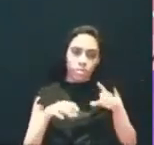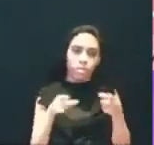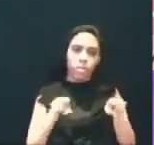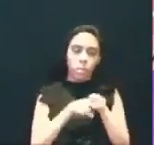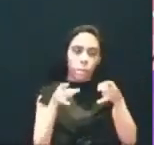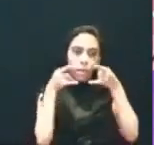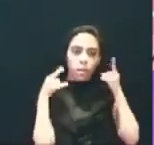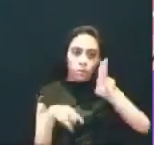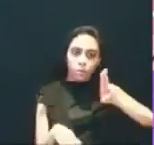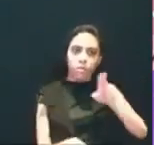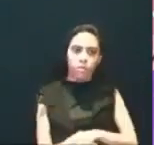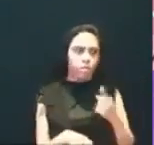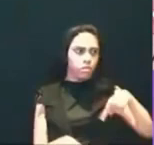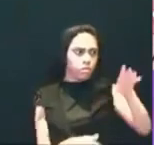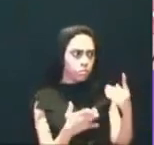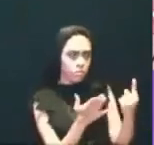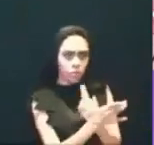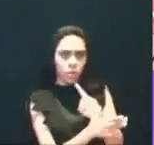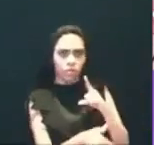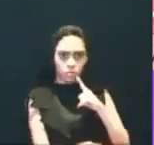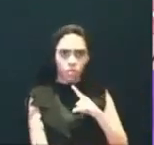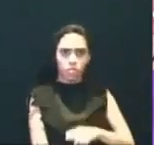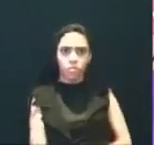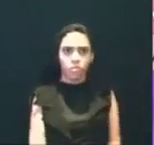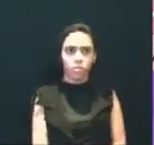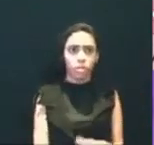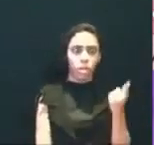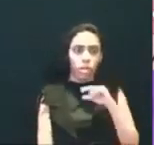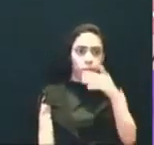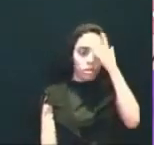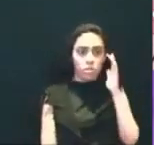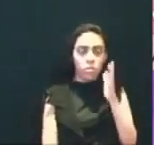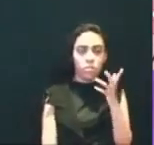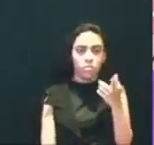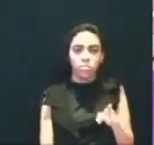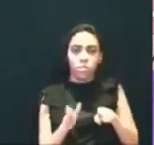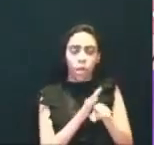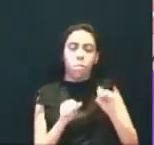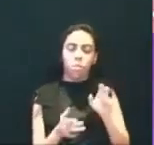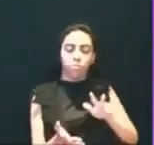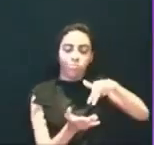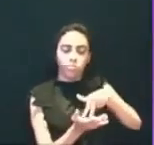enfim. Alguma pergunta? Quem for fazer a pergunta, por gentileza, pode se